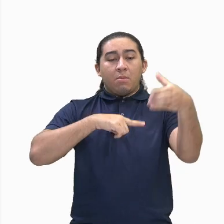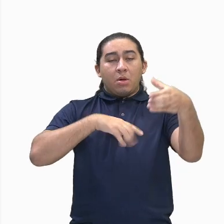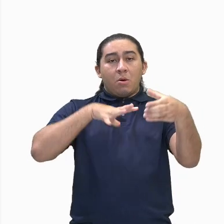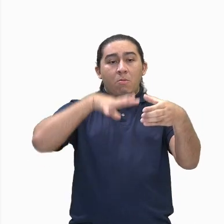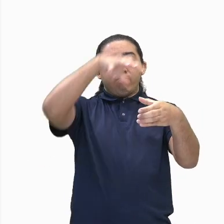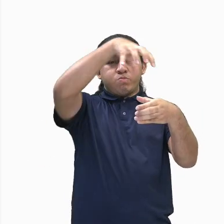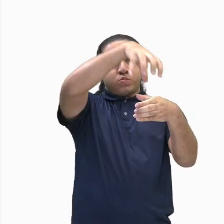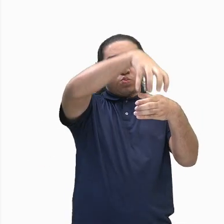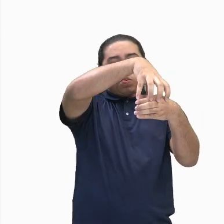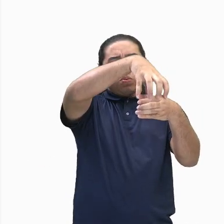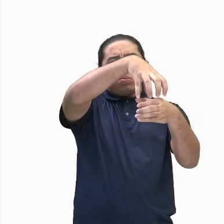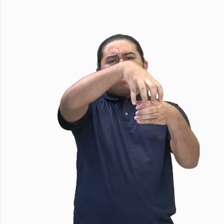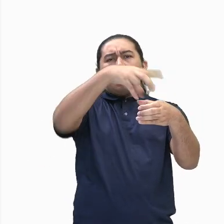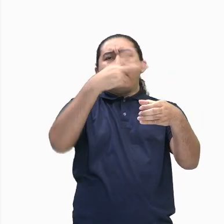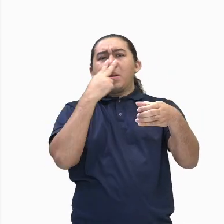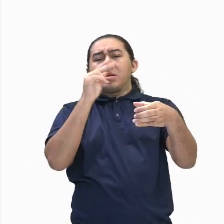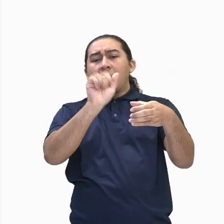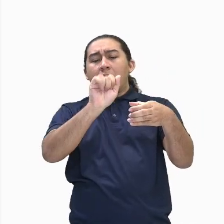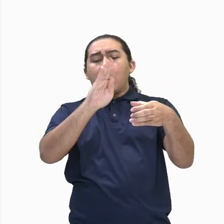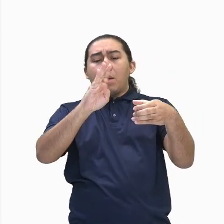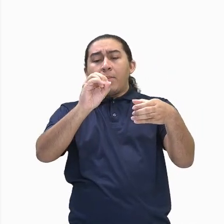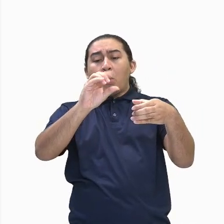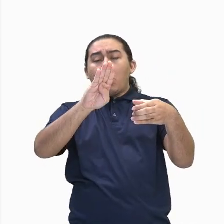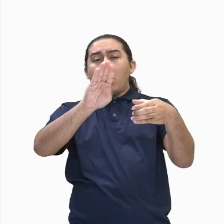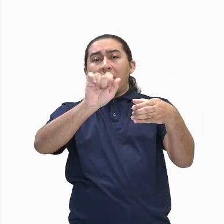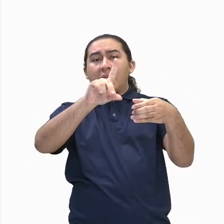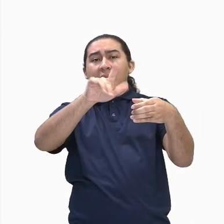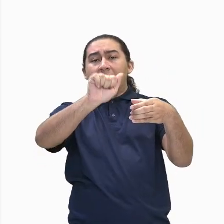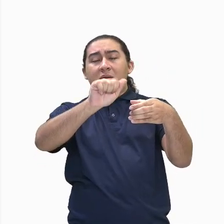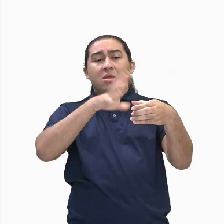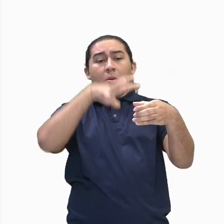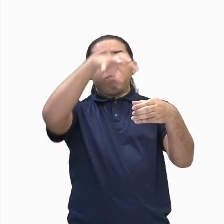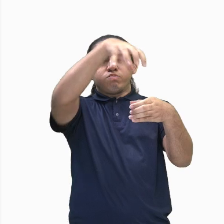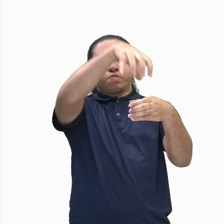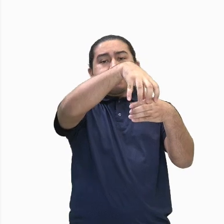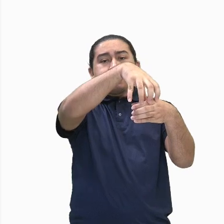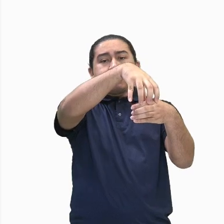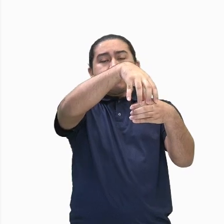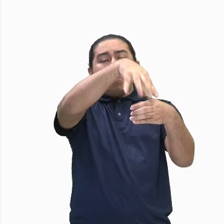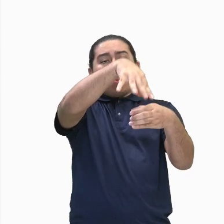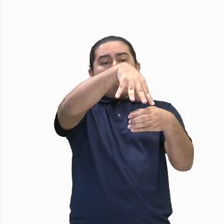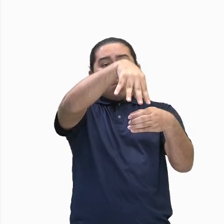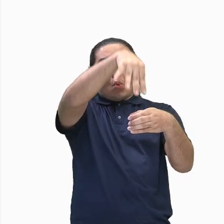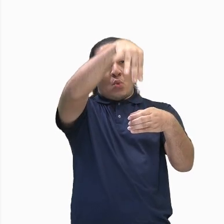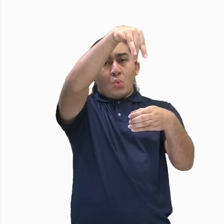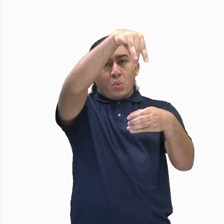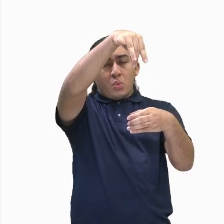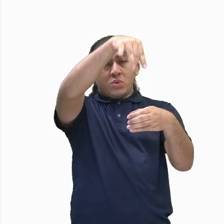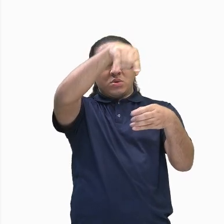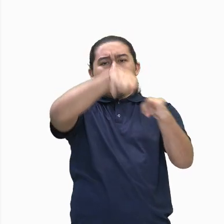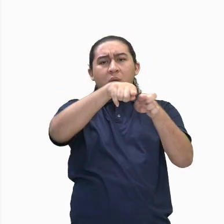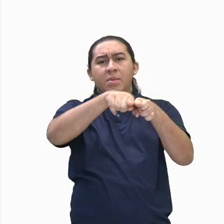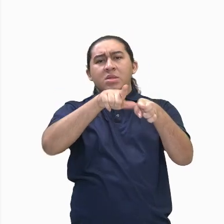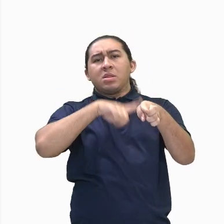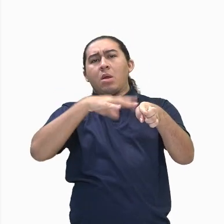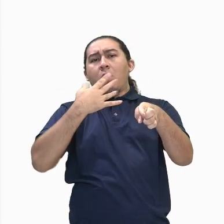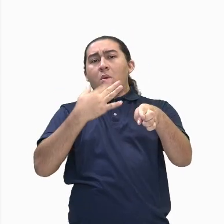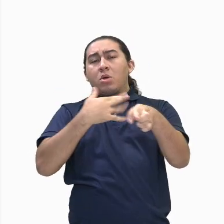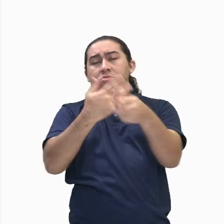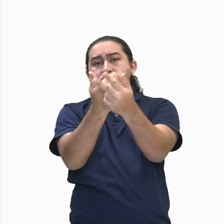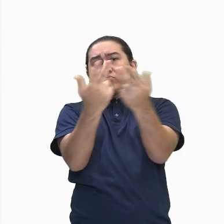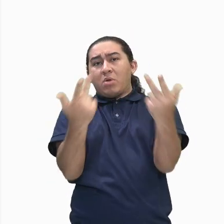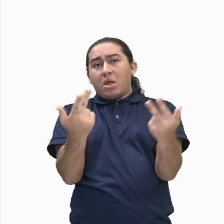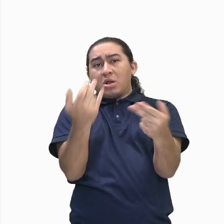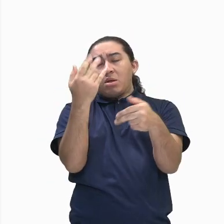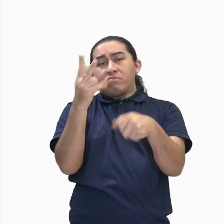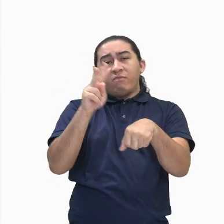que é meio arredondada ali para cima, ali no meio, com essas torres na frente e esse arco com esses desenhos coloridos. Se você não souber o